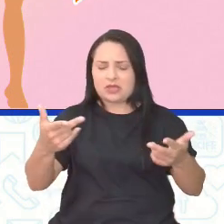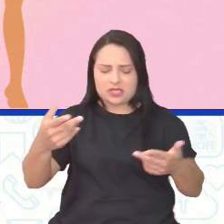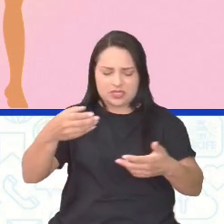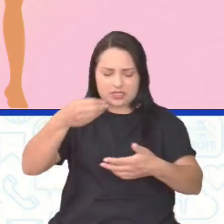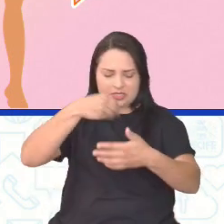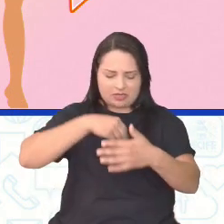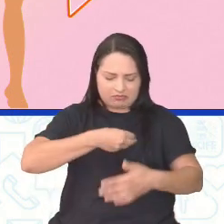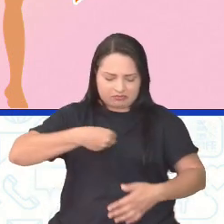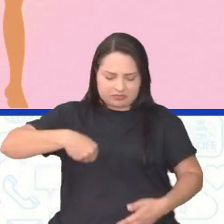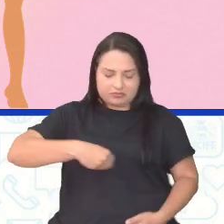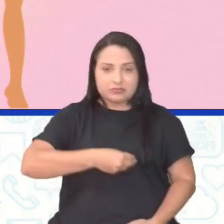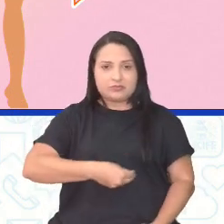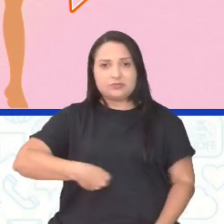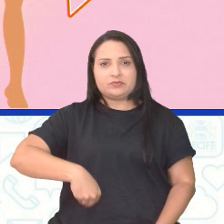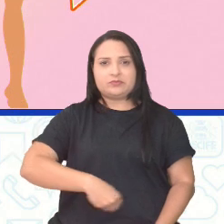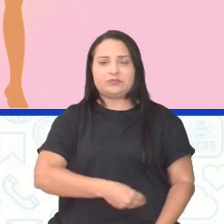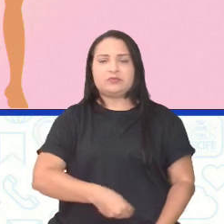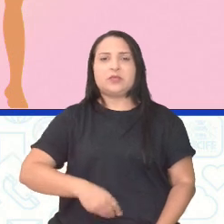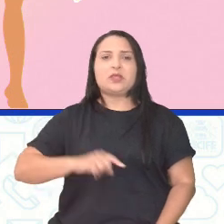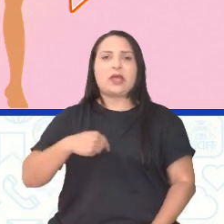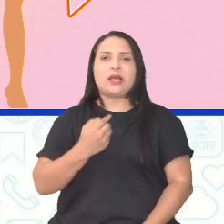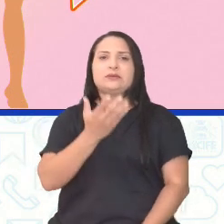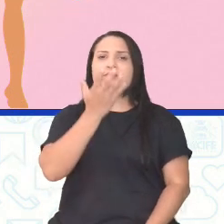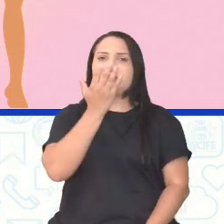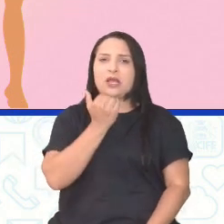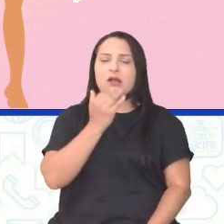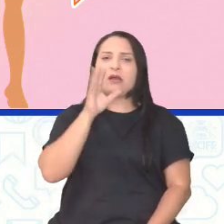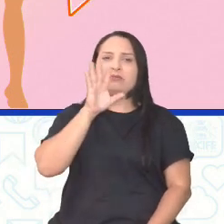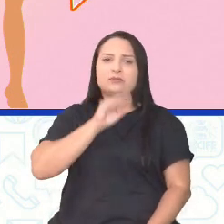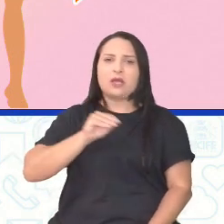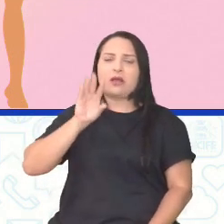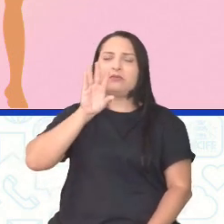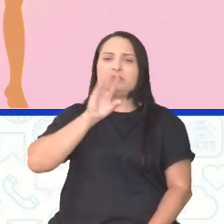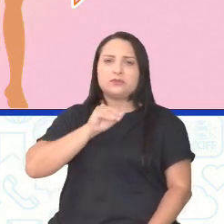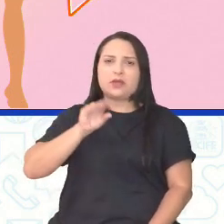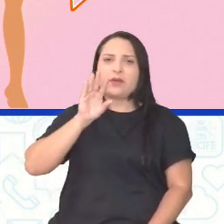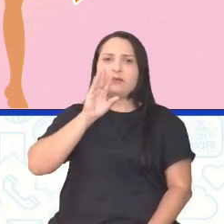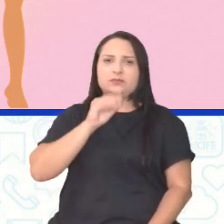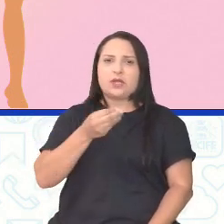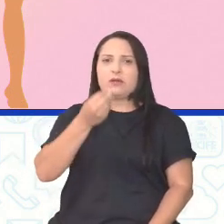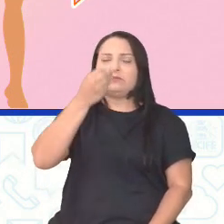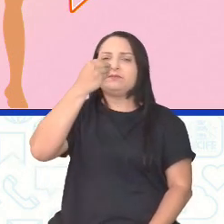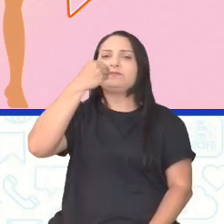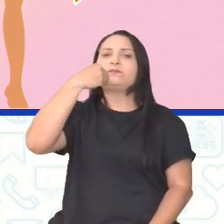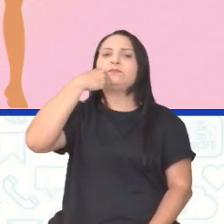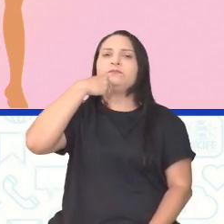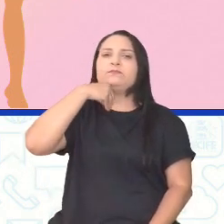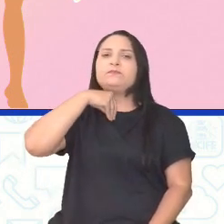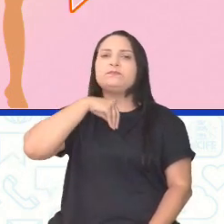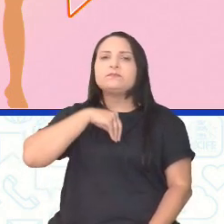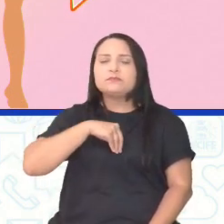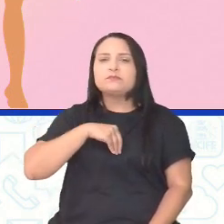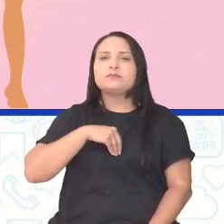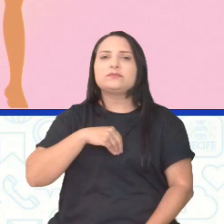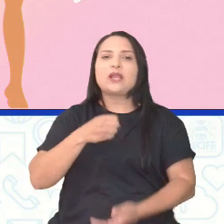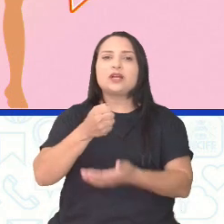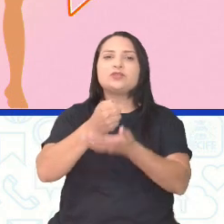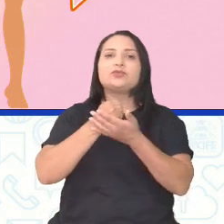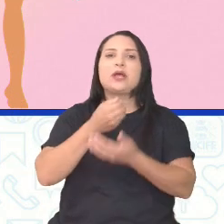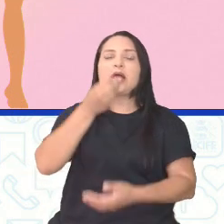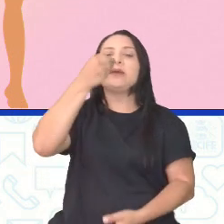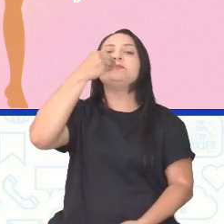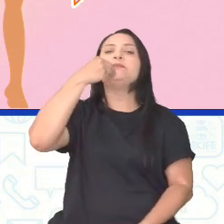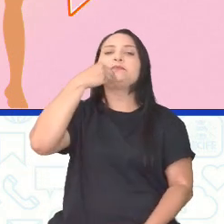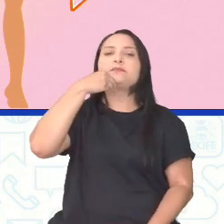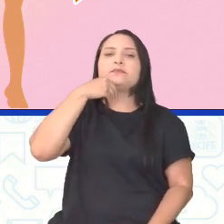que a gente começa, né, a mastigar e a engolir, o tecido muscular, ele vai ajudar nessa deglutição, nesse